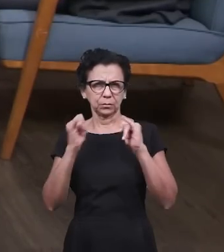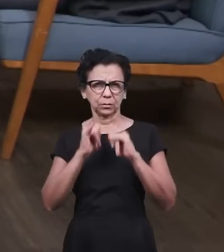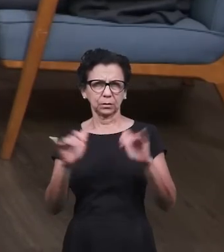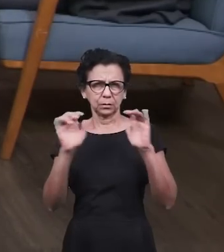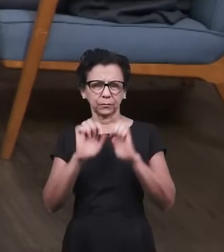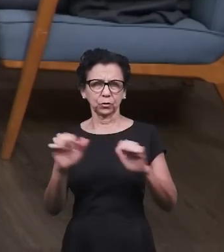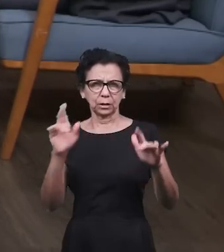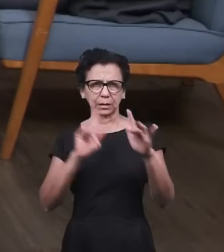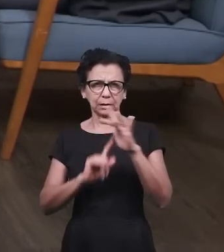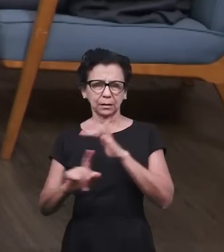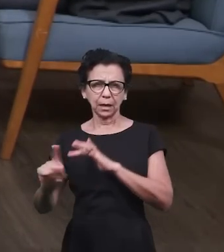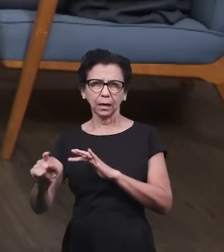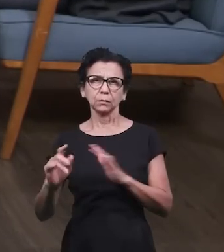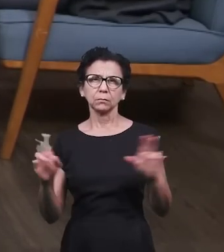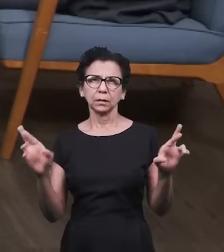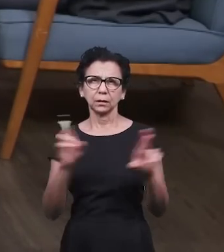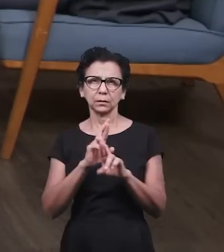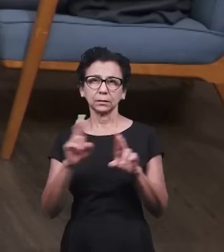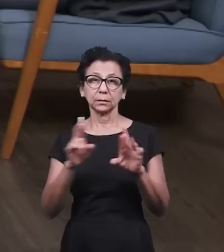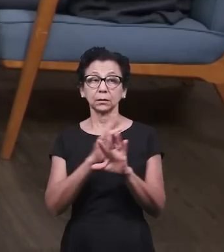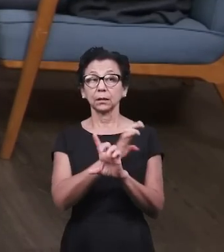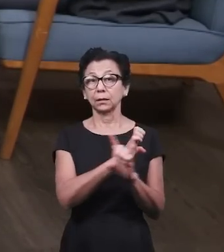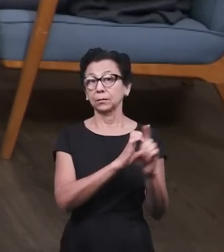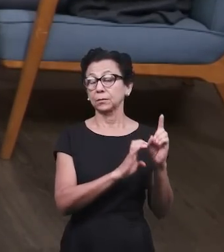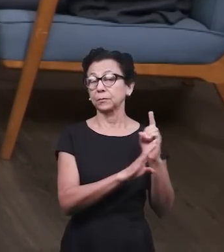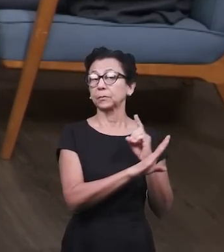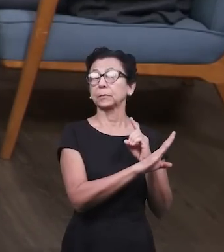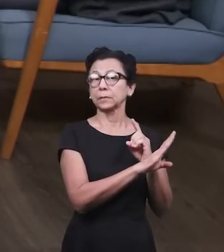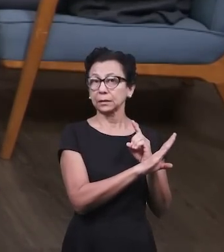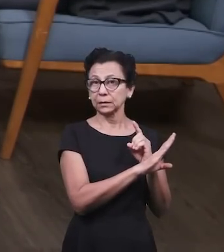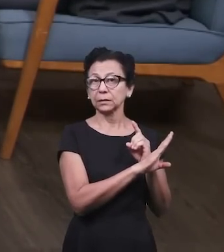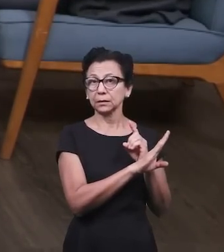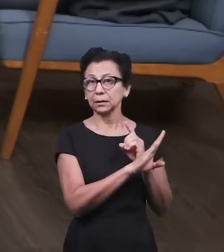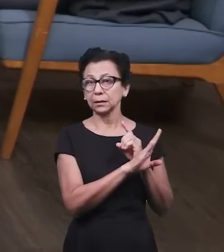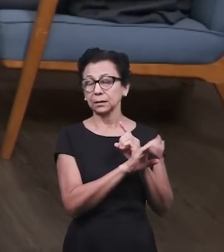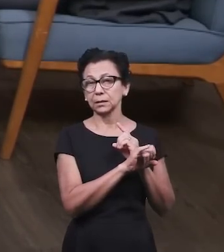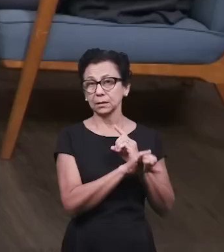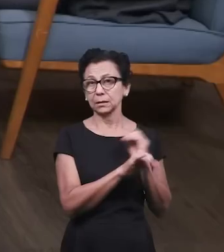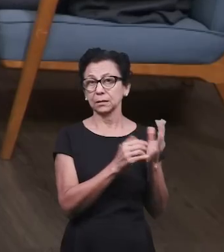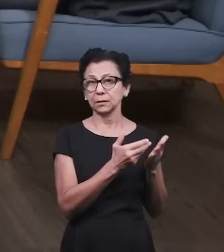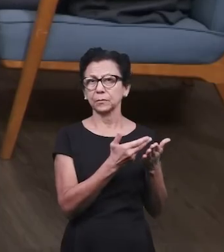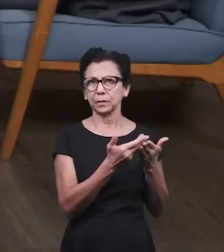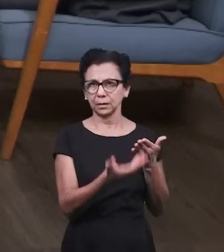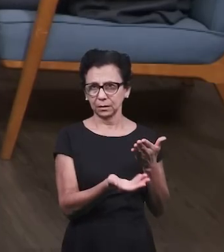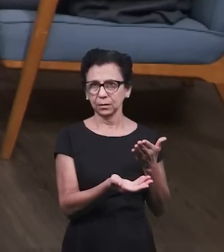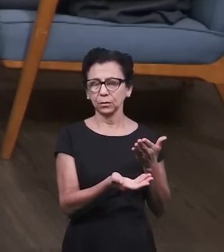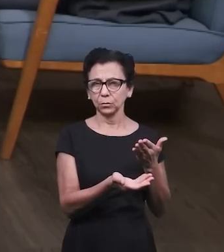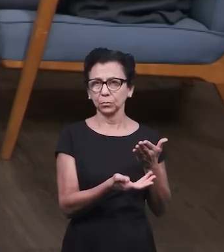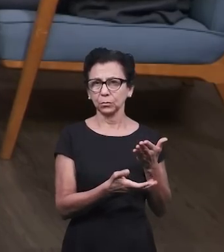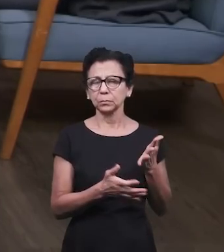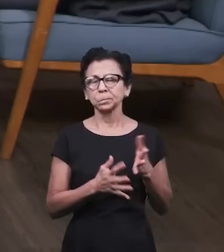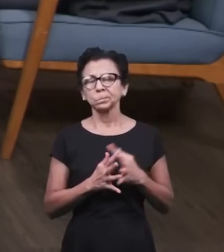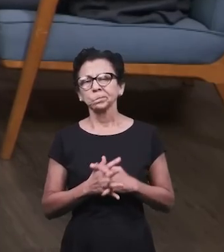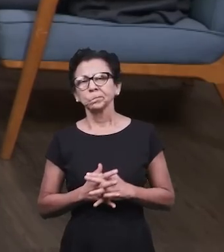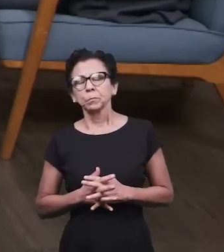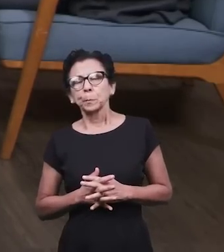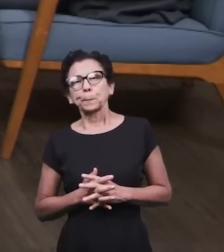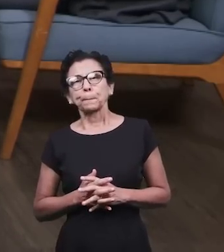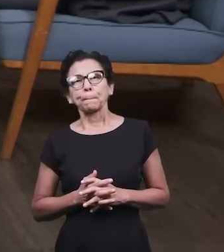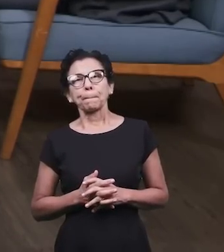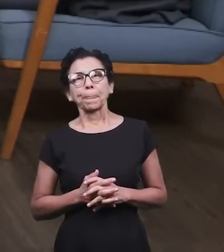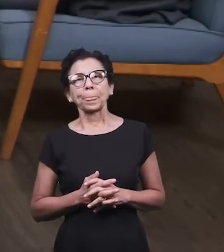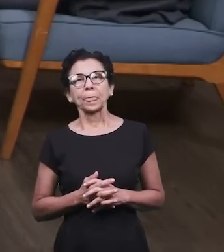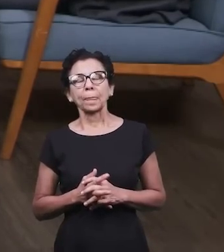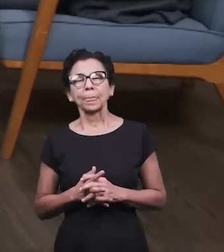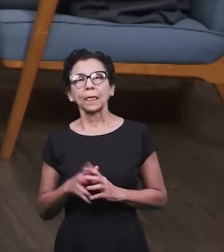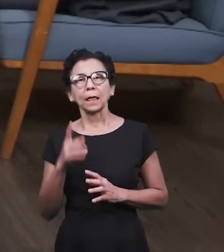Cristã Maranata. Se você não assistiu à Escola Bíblica Dominical da semana, que está encerrando, no nosso canal